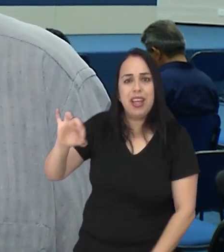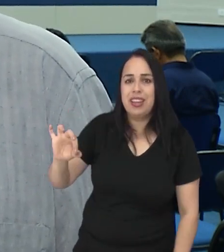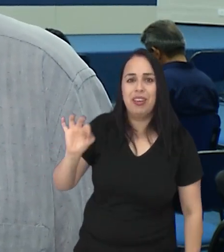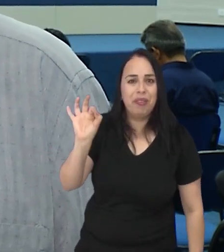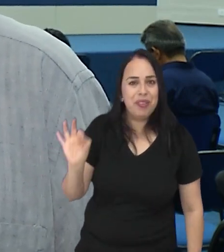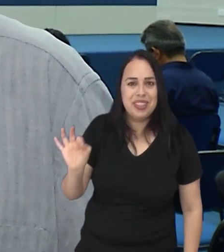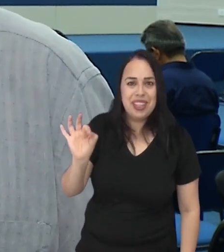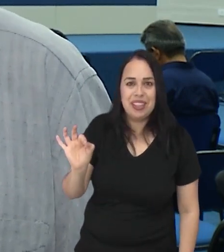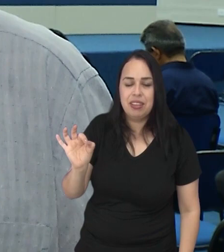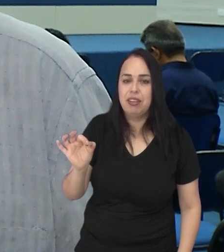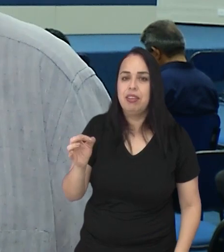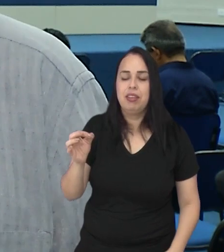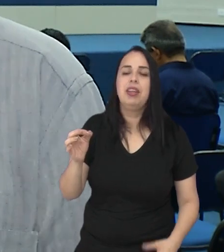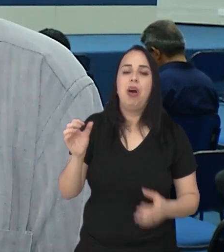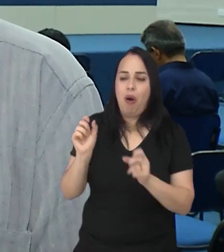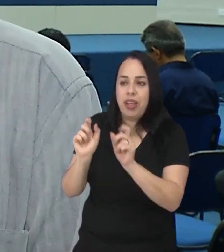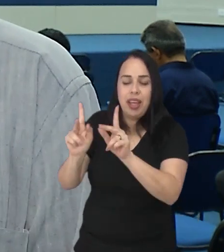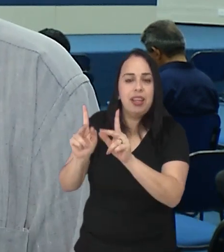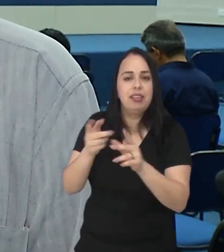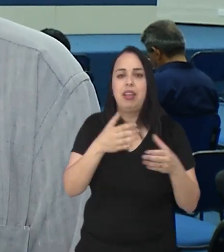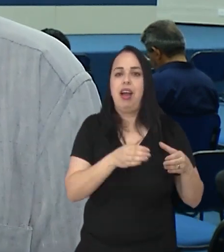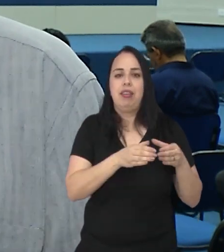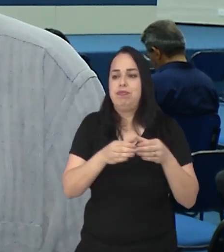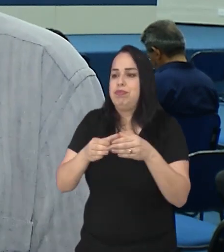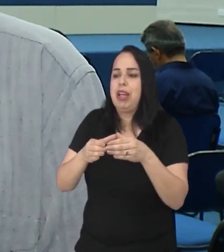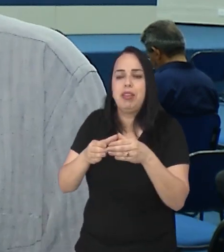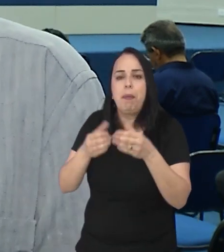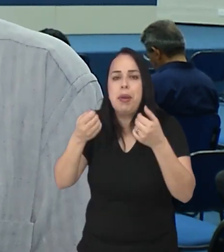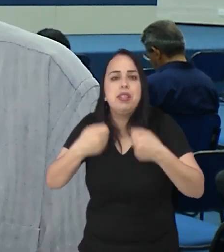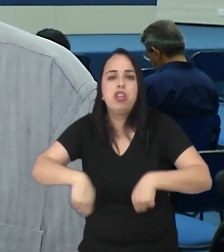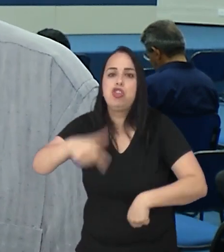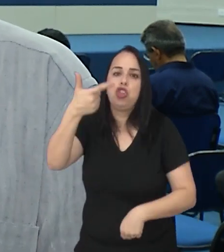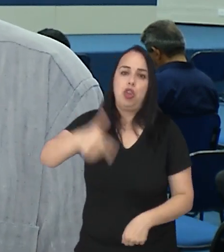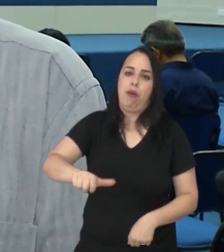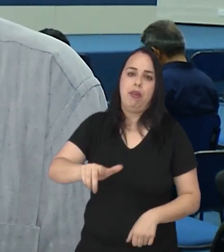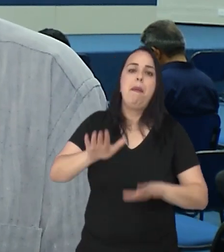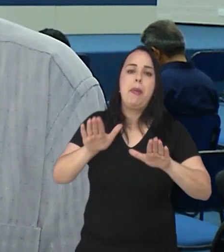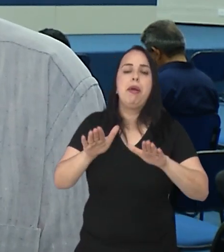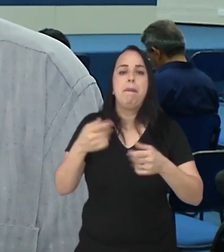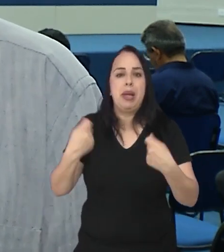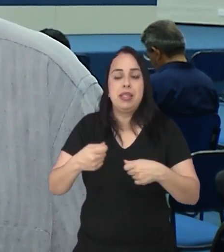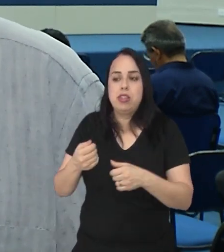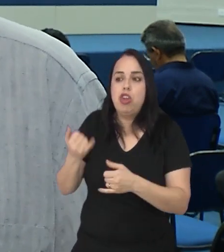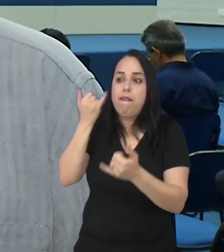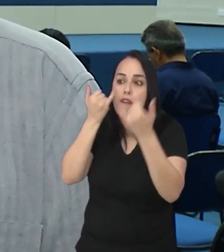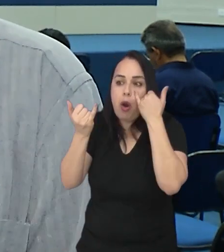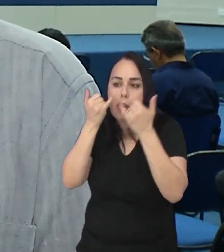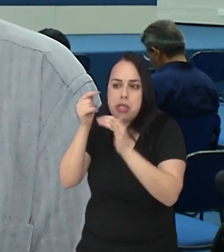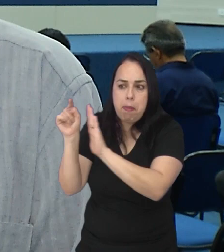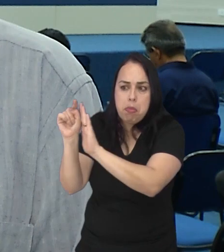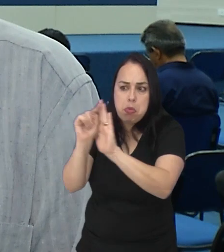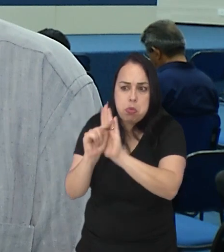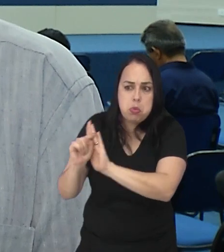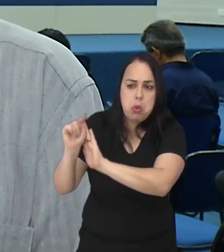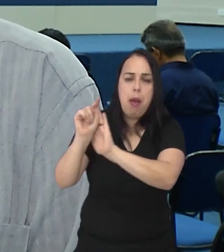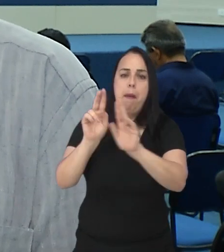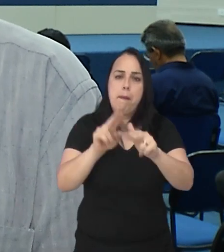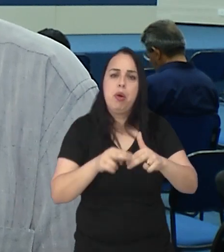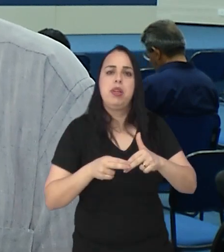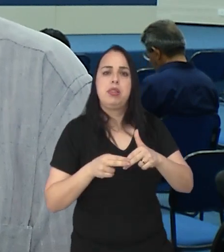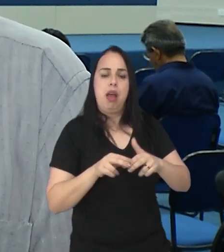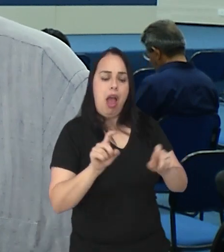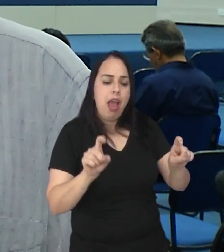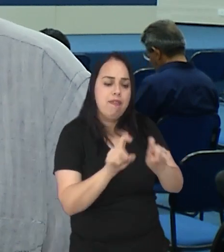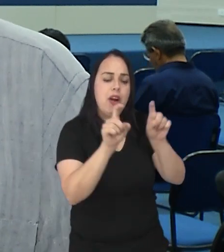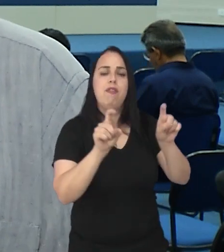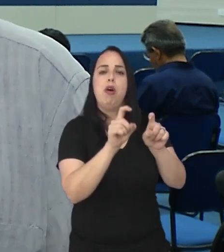tudo ok, eu não precisaria estar mandando essa equipe lá. Mas eu não tenho dados que dêem um suporte para isso. Então, nós precisamos trabalhar a informatização para